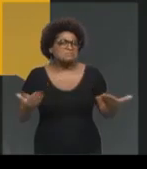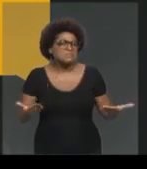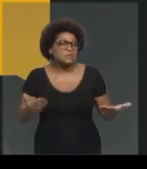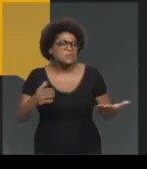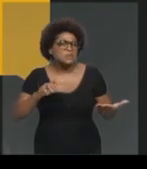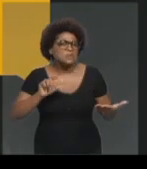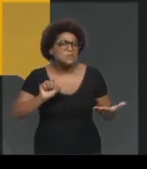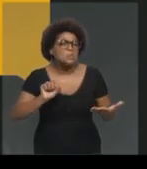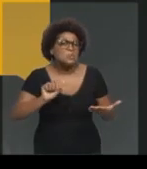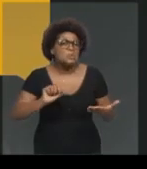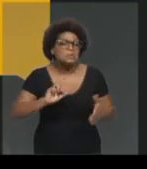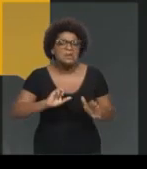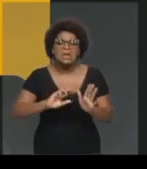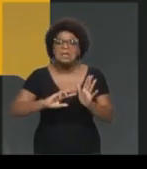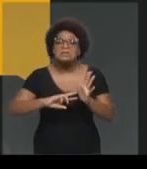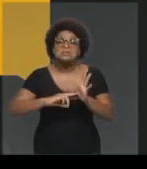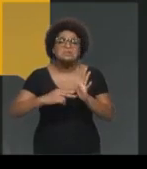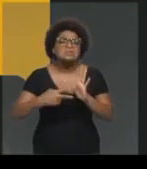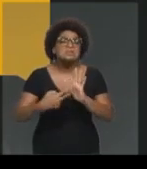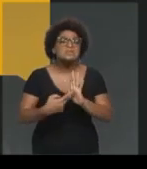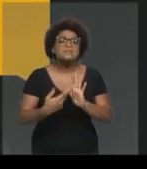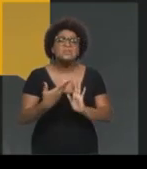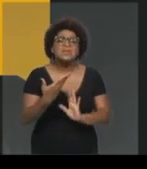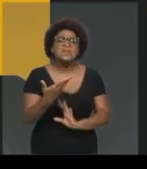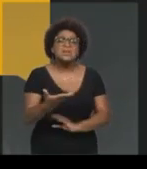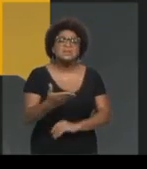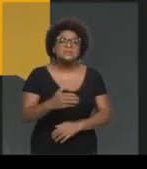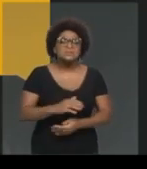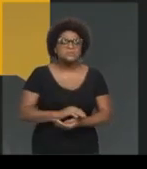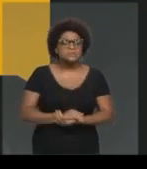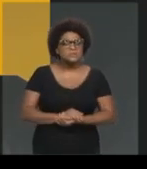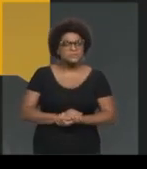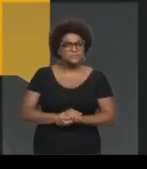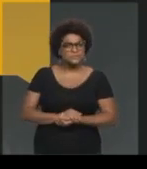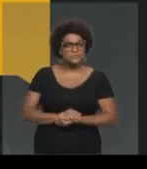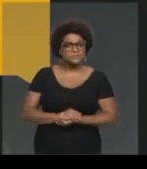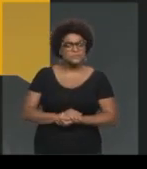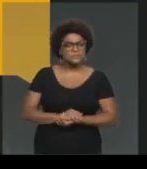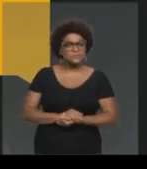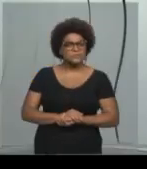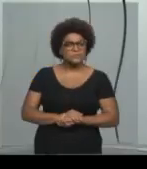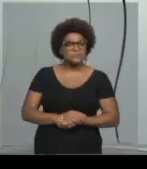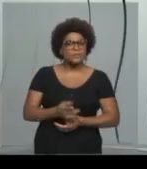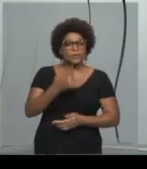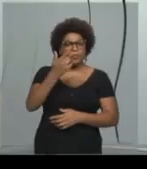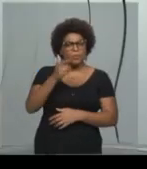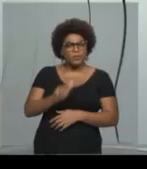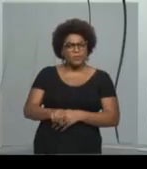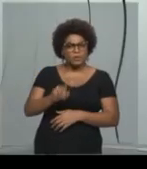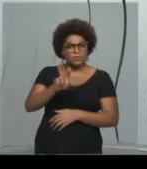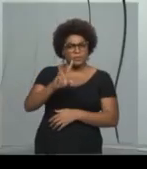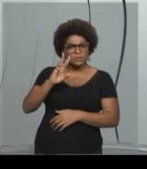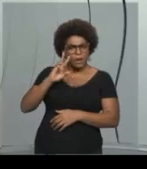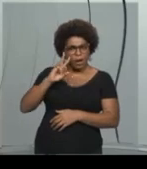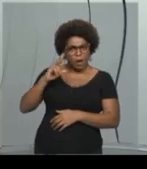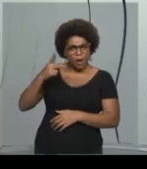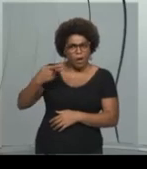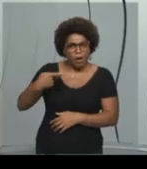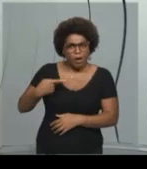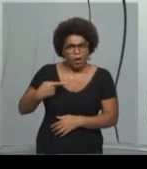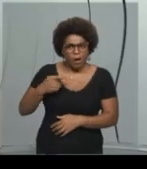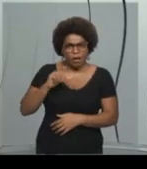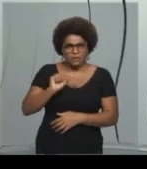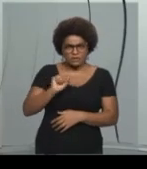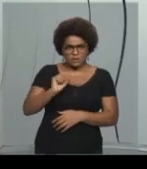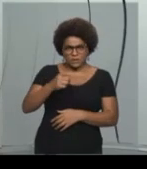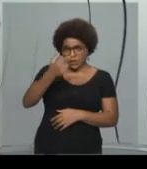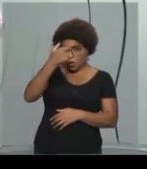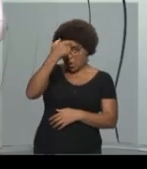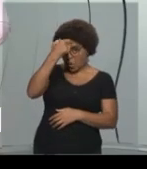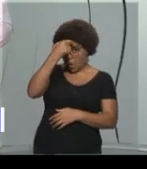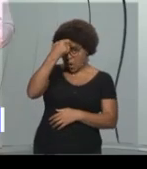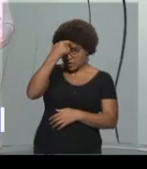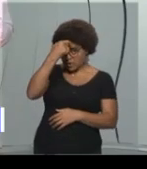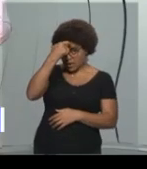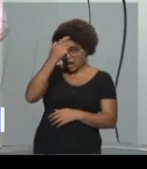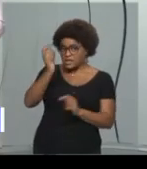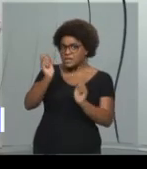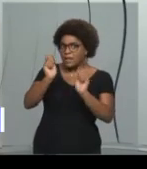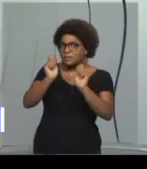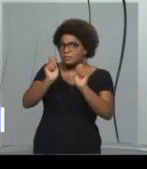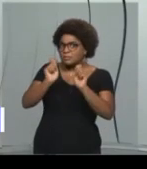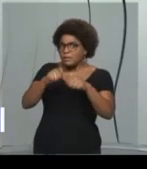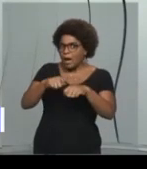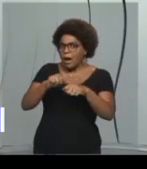interpretação de indústria cultural? Uma vez que você reconhece que as consciências podem ser